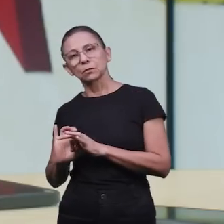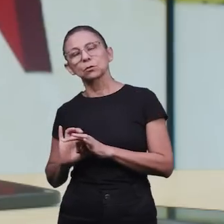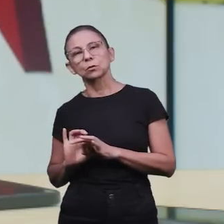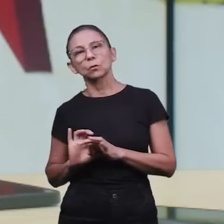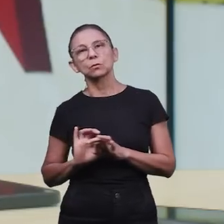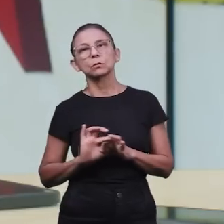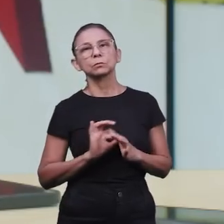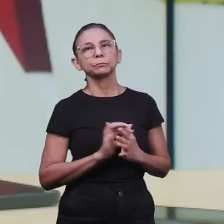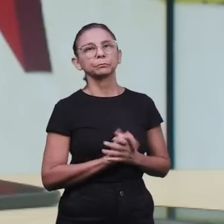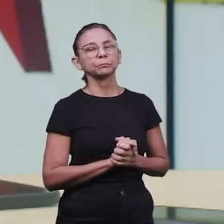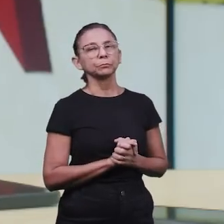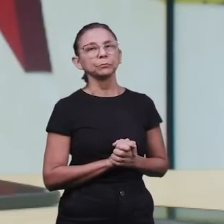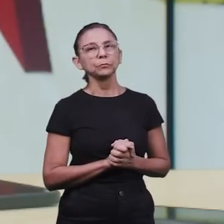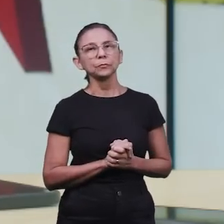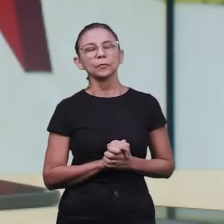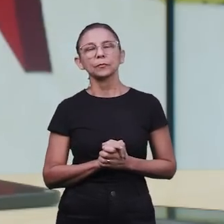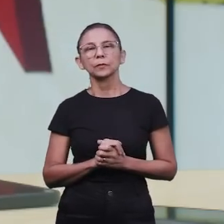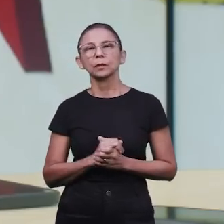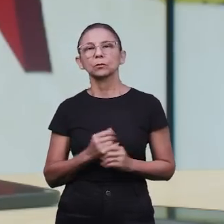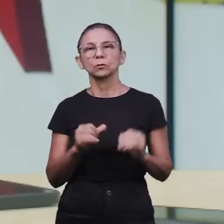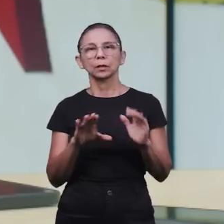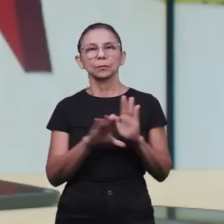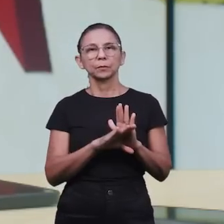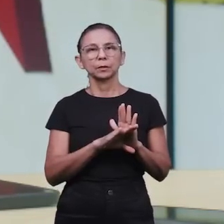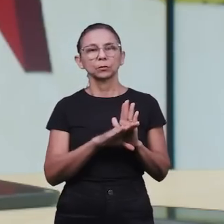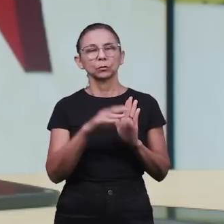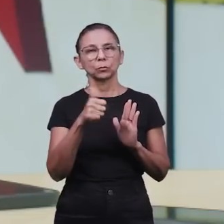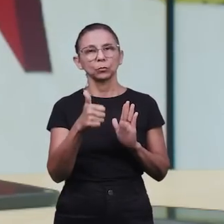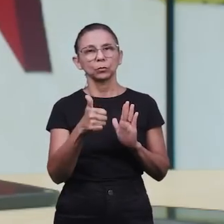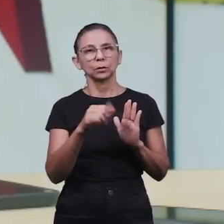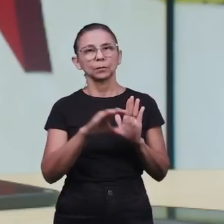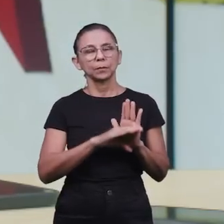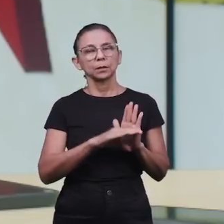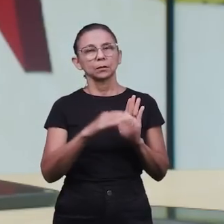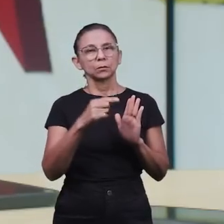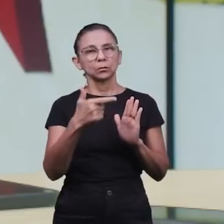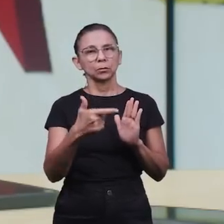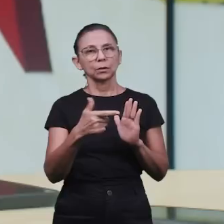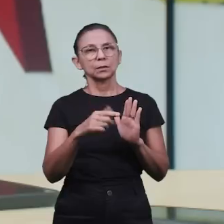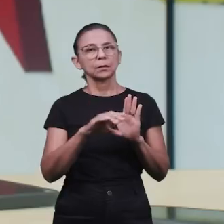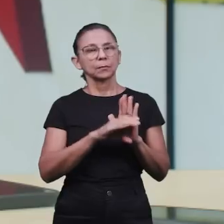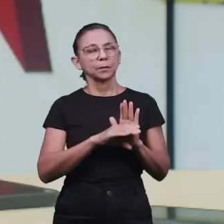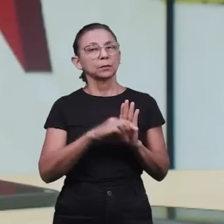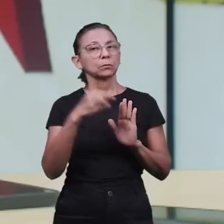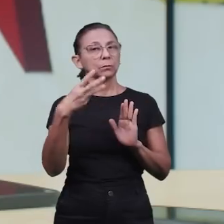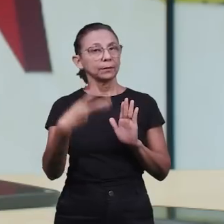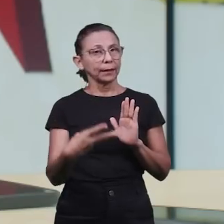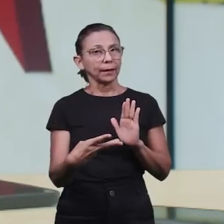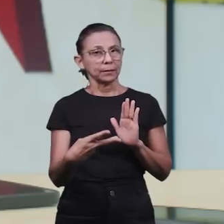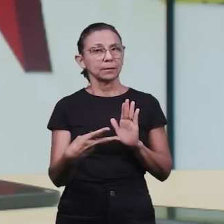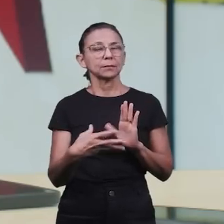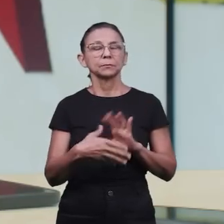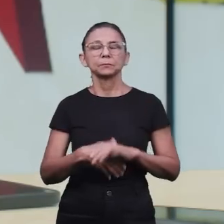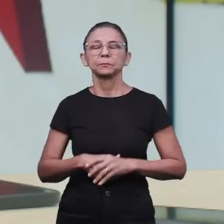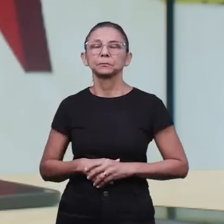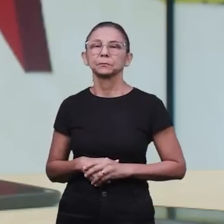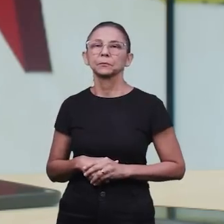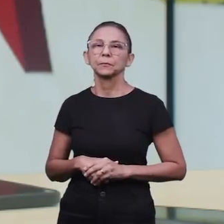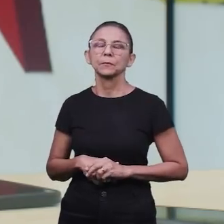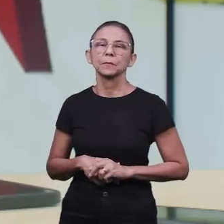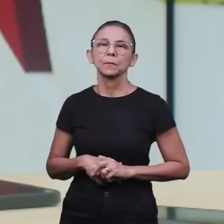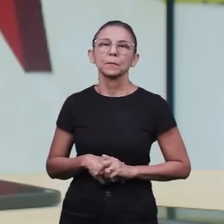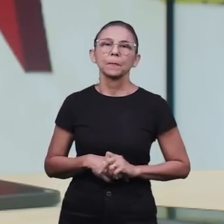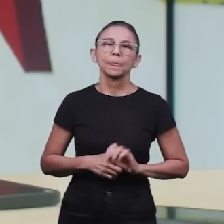desses 3 primeiros capítulos no que diz respeito à firmeza de posição